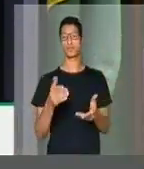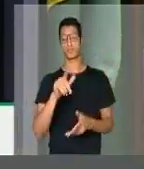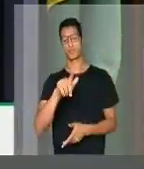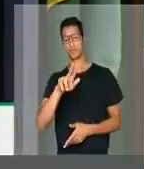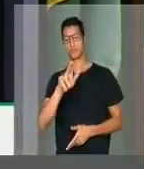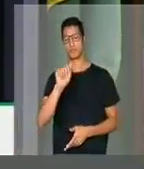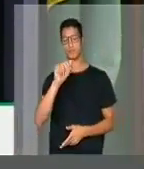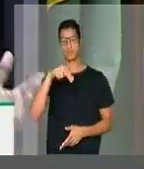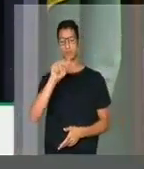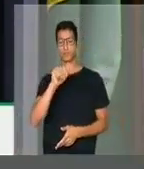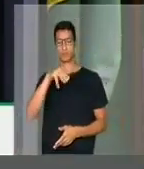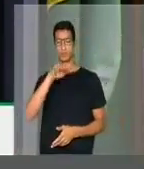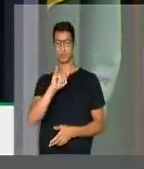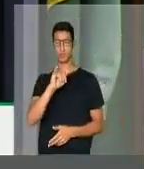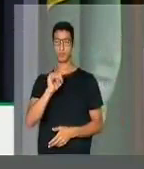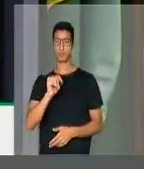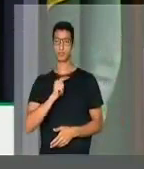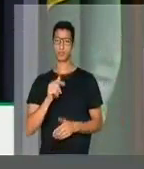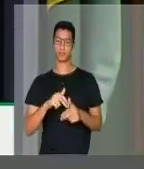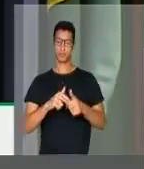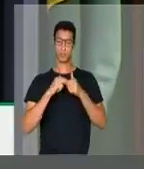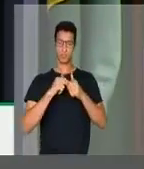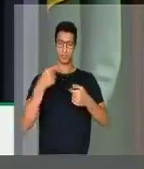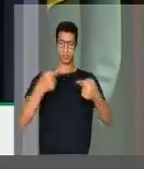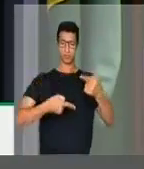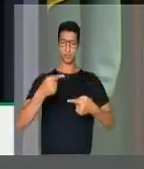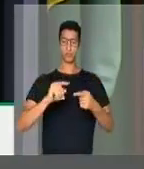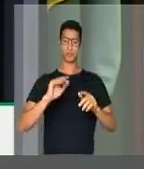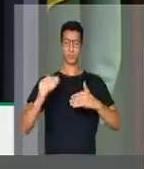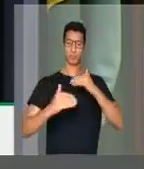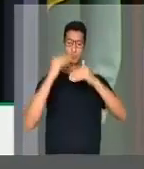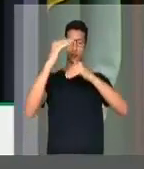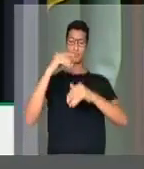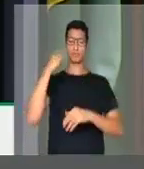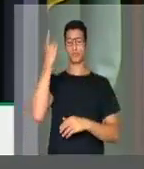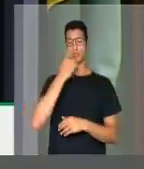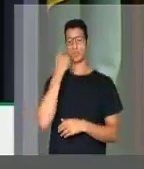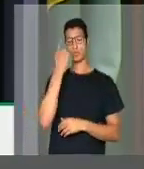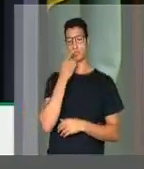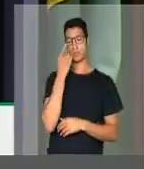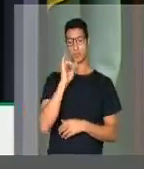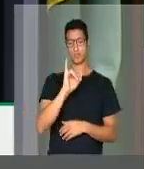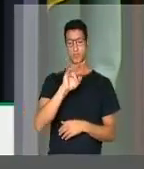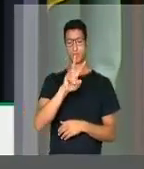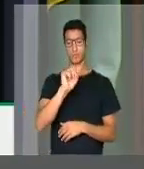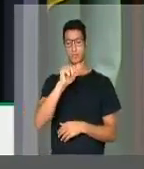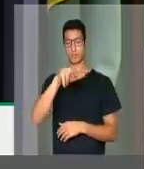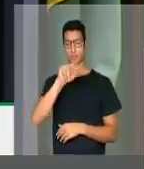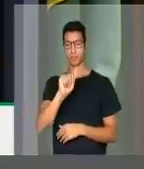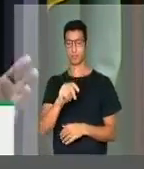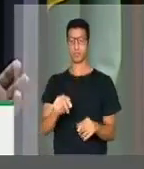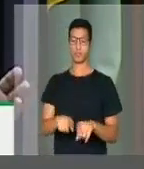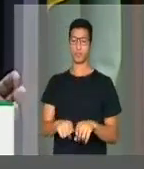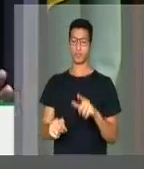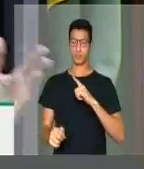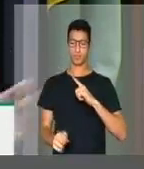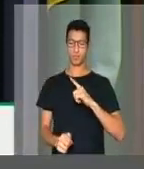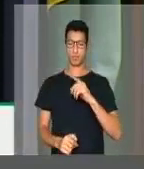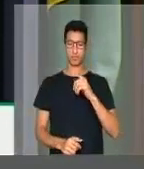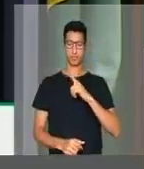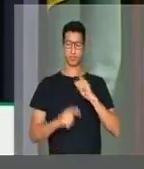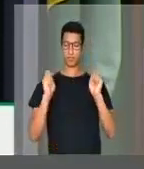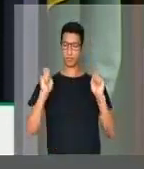de guanambi através da relação política que desenvolvemos com a deputada e ivana bastos temos